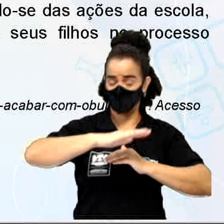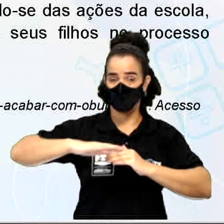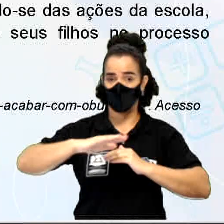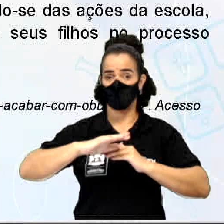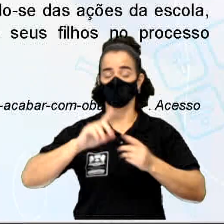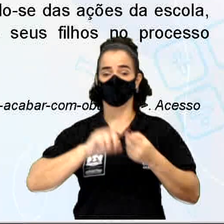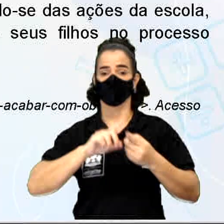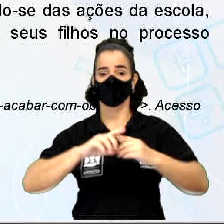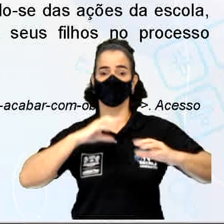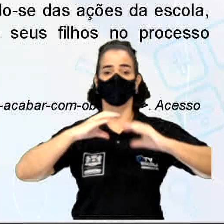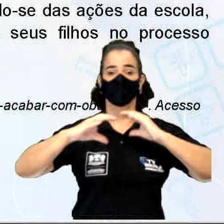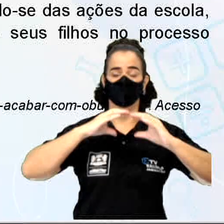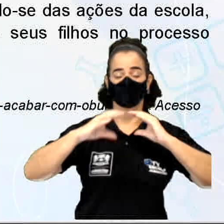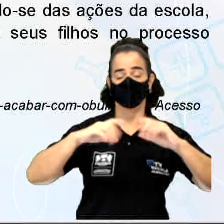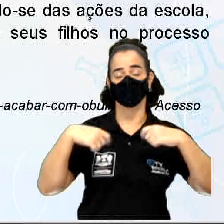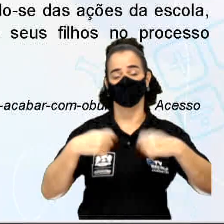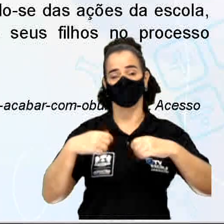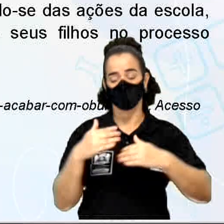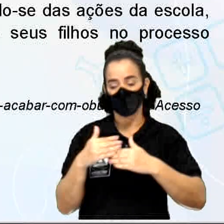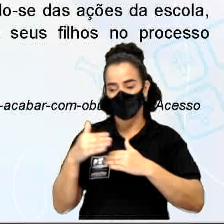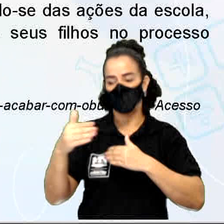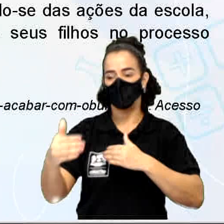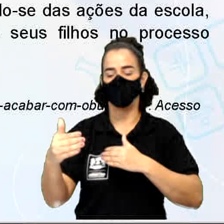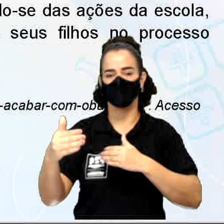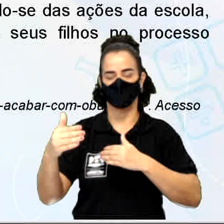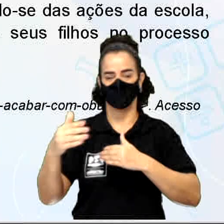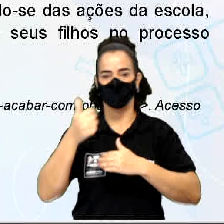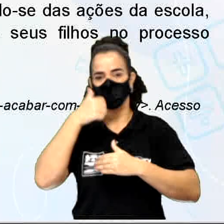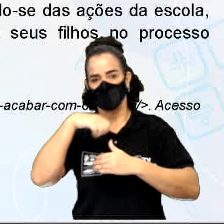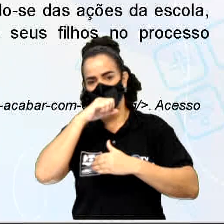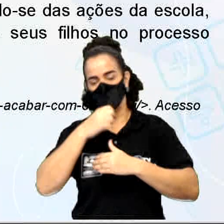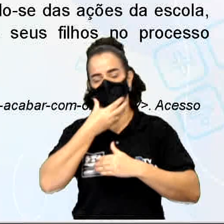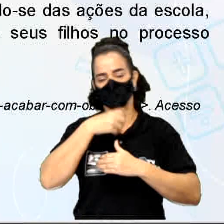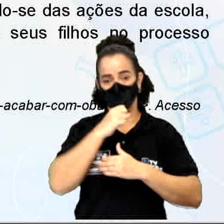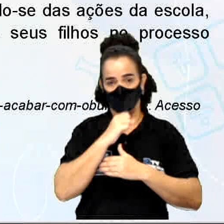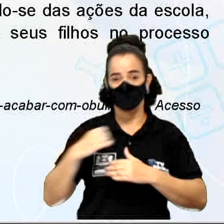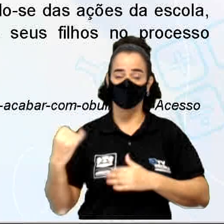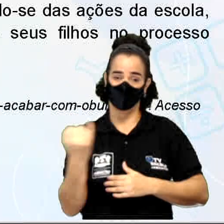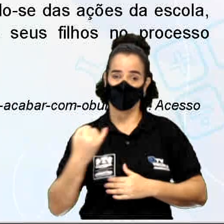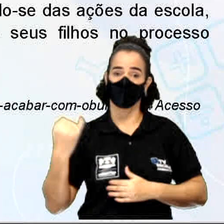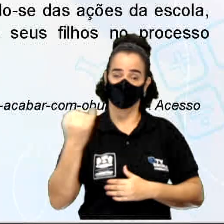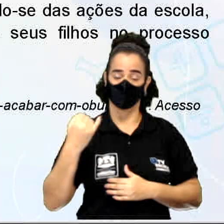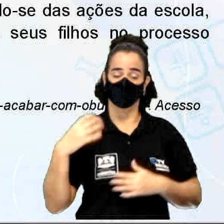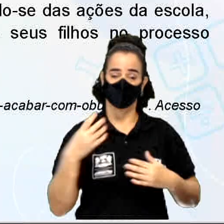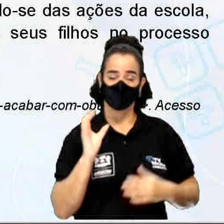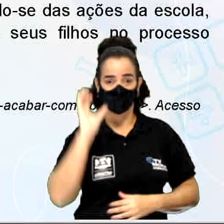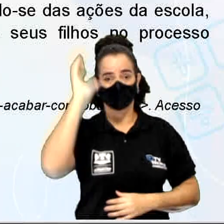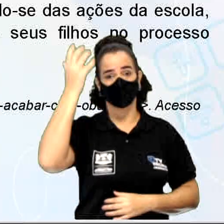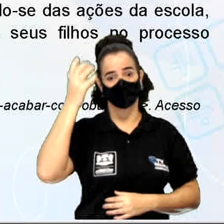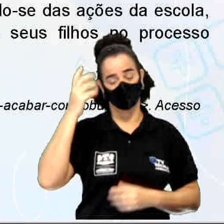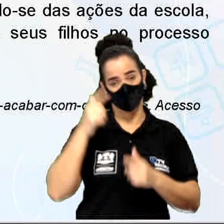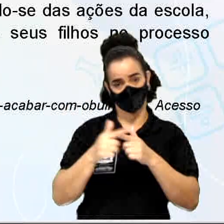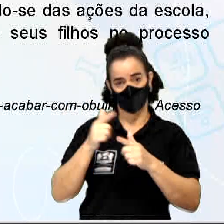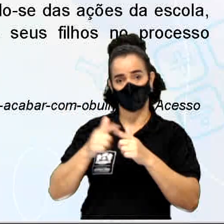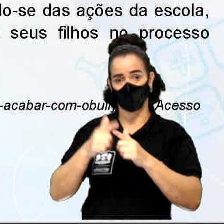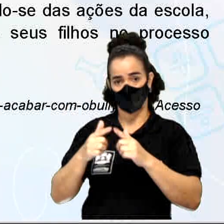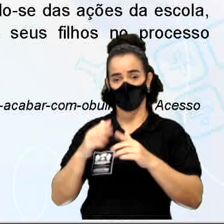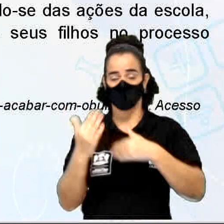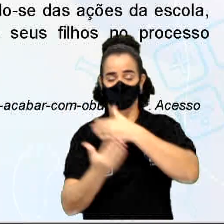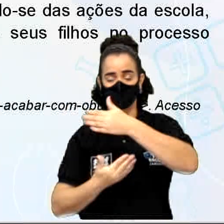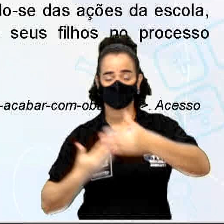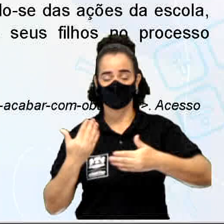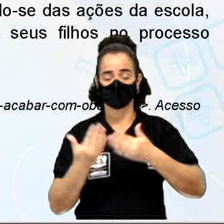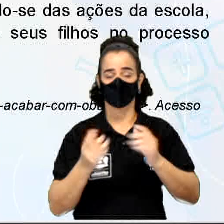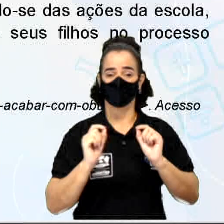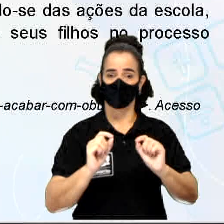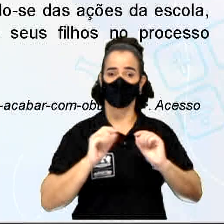ser estendida aos pais, fundamentais para a resolução dos problemas relacionados à educação, cuja participação